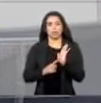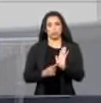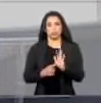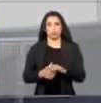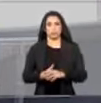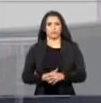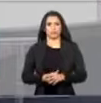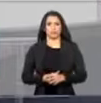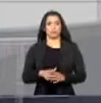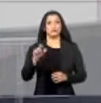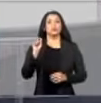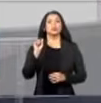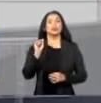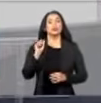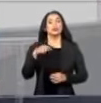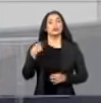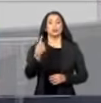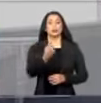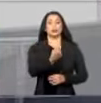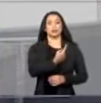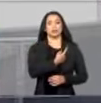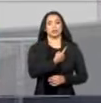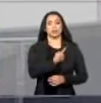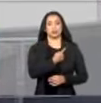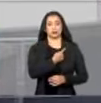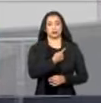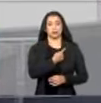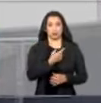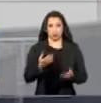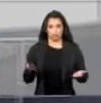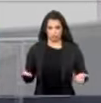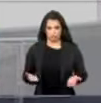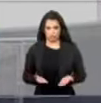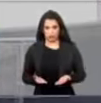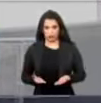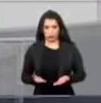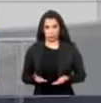O que nós, neste momento,